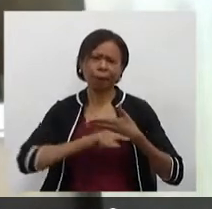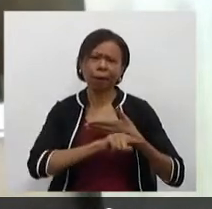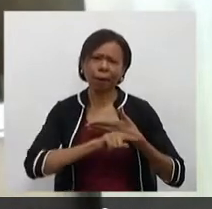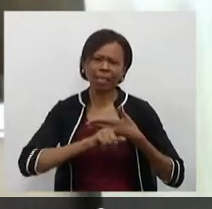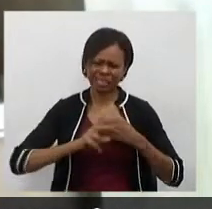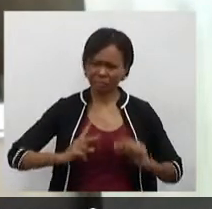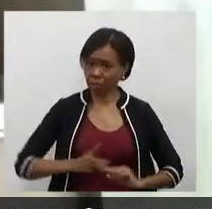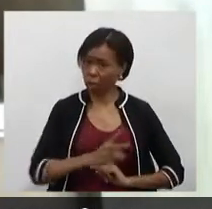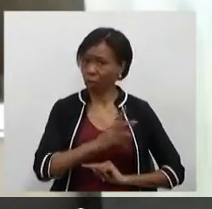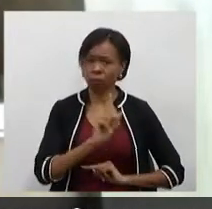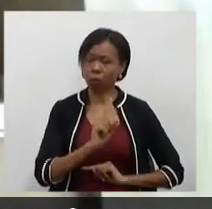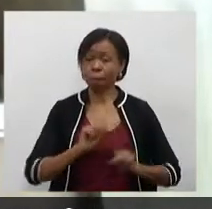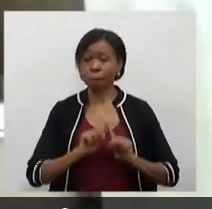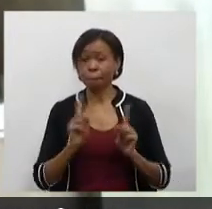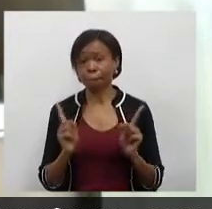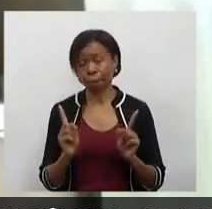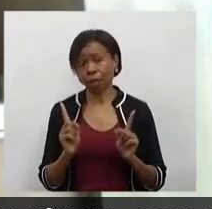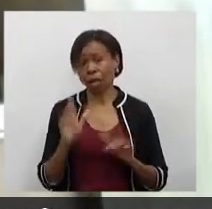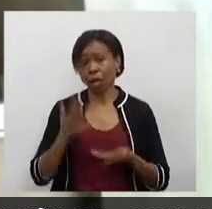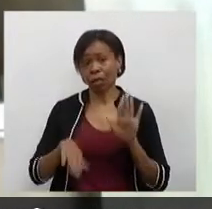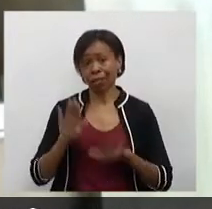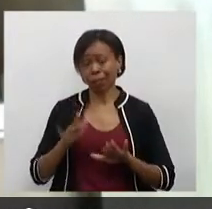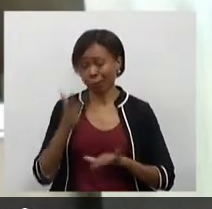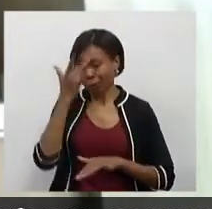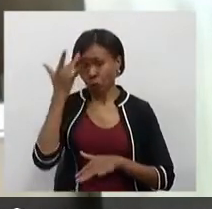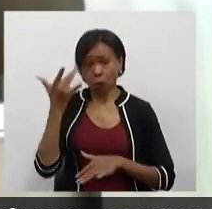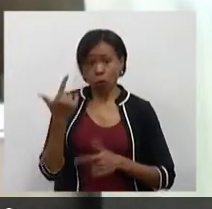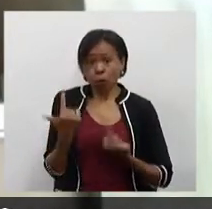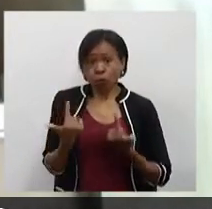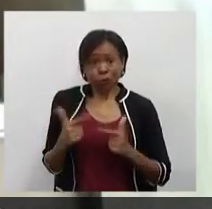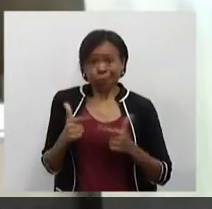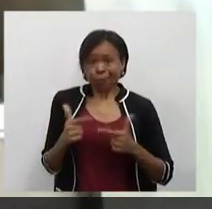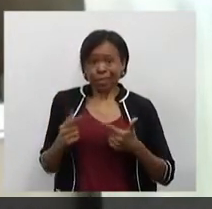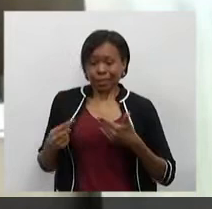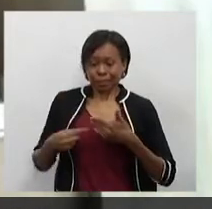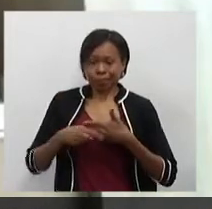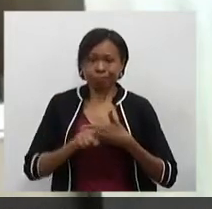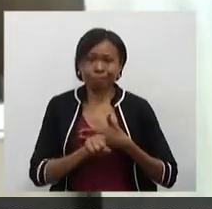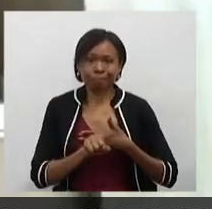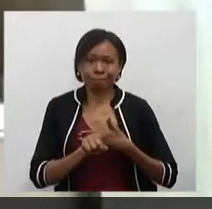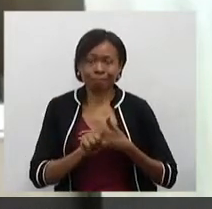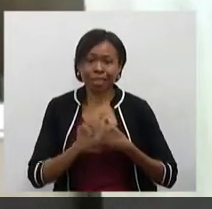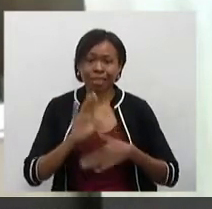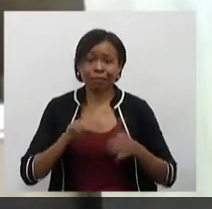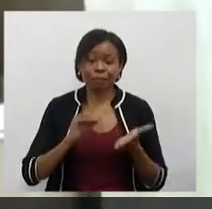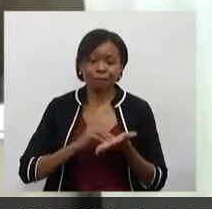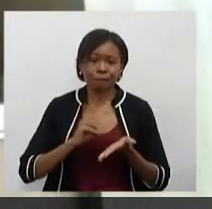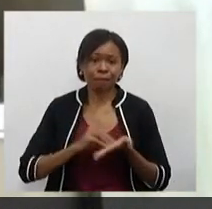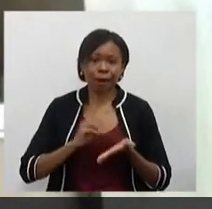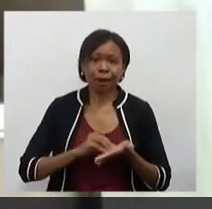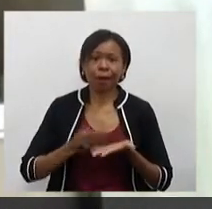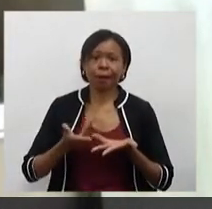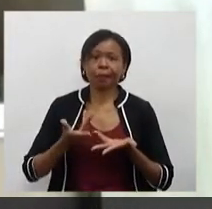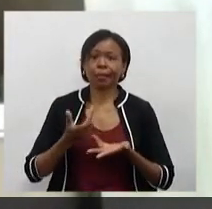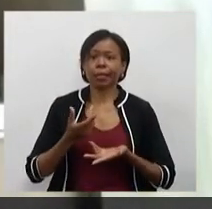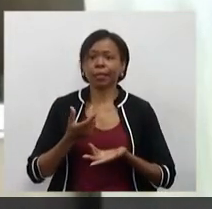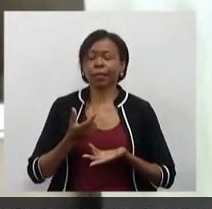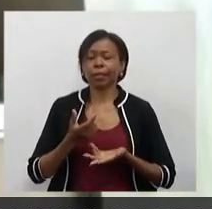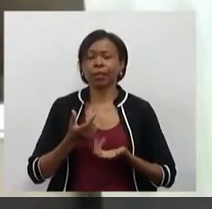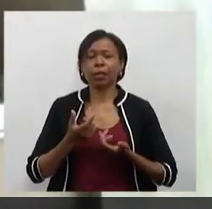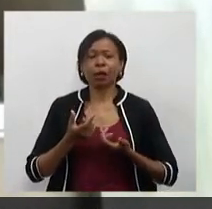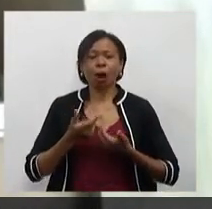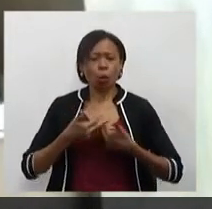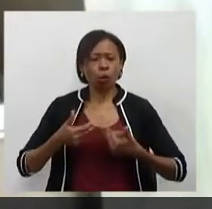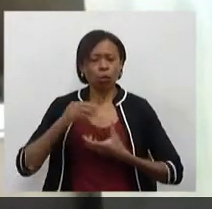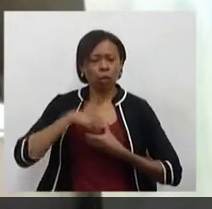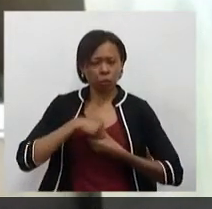permanente, mas ele pode não estar produzindo normalmente as imunoglobulinas e aí são pacientes